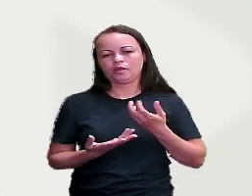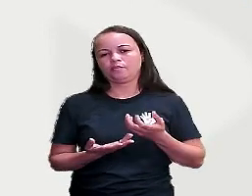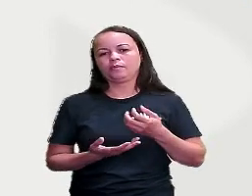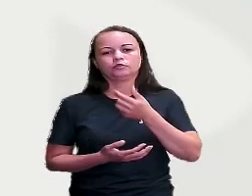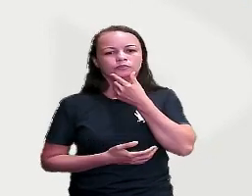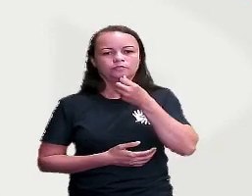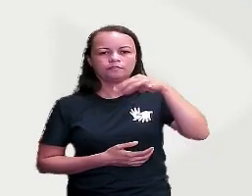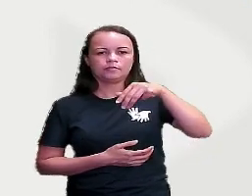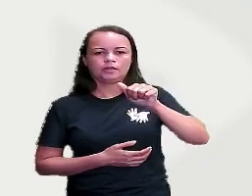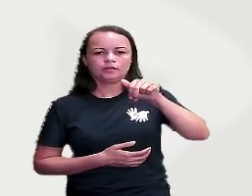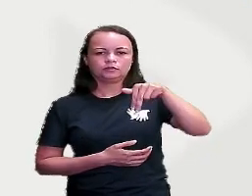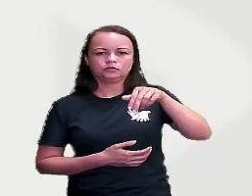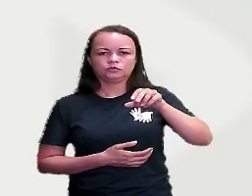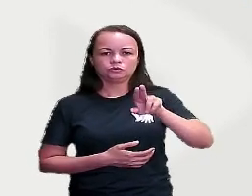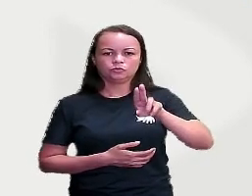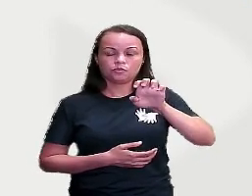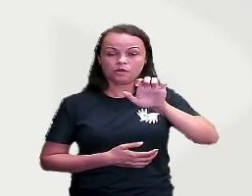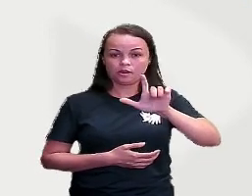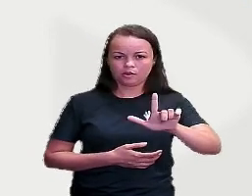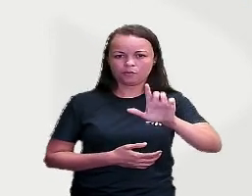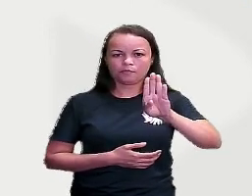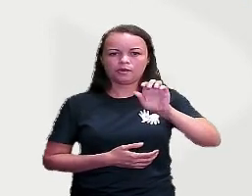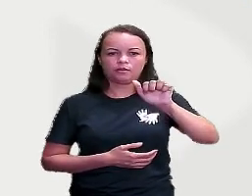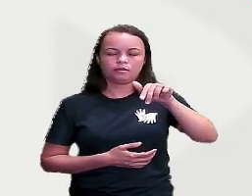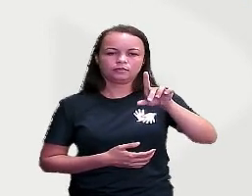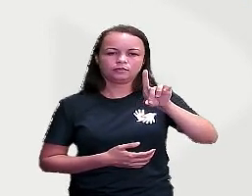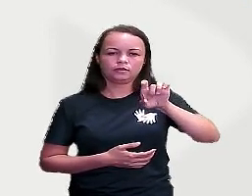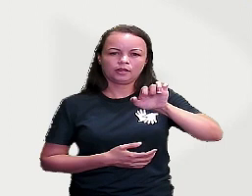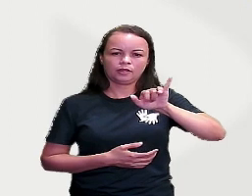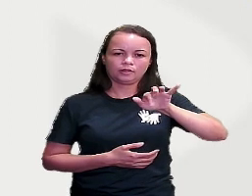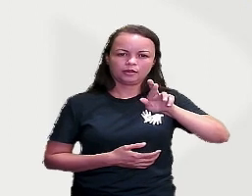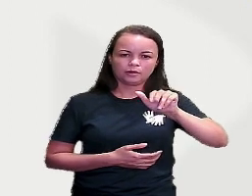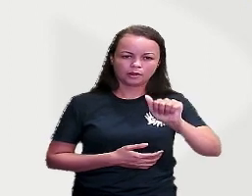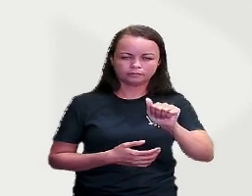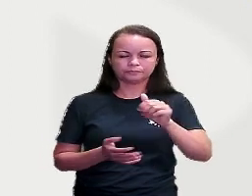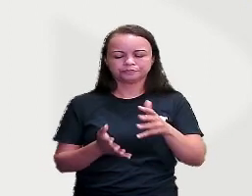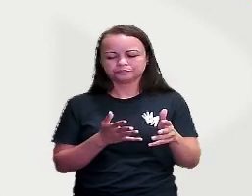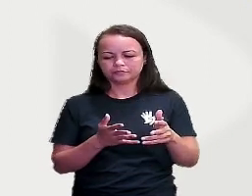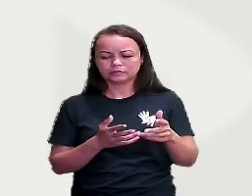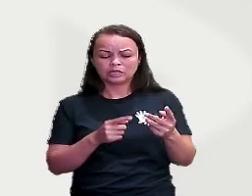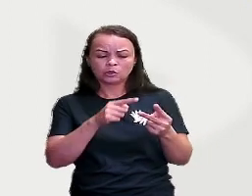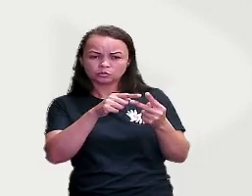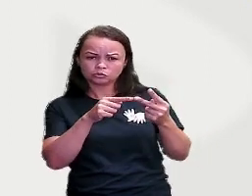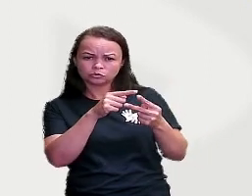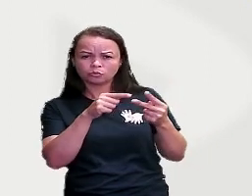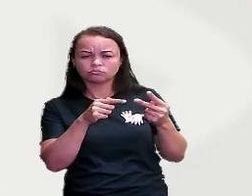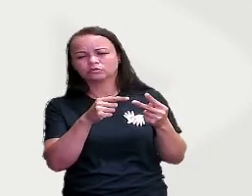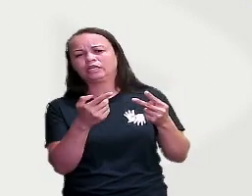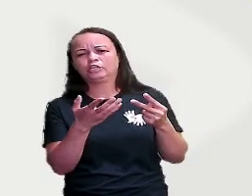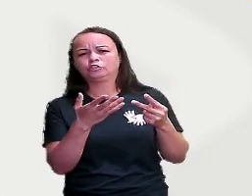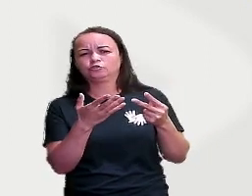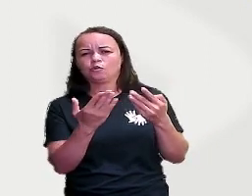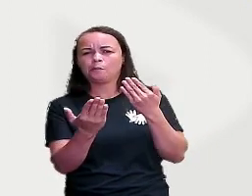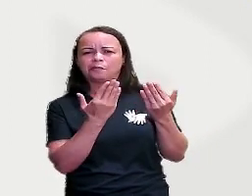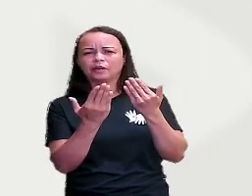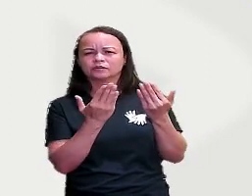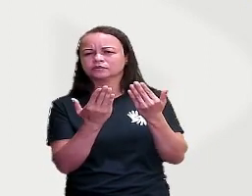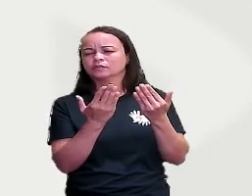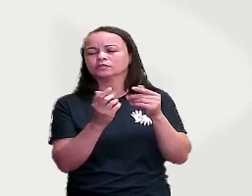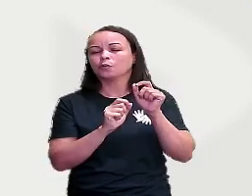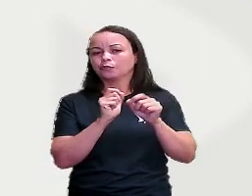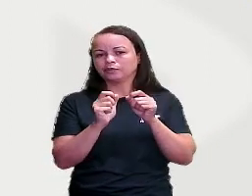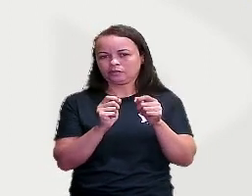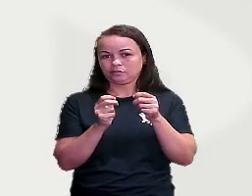pode comparar esses dois textos, tá? O que os textos apresentados têm em comum? Se a gente observar, a